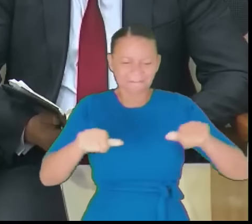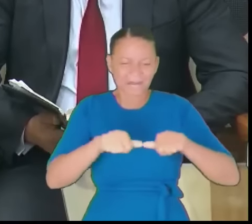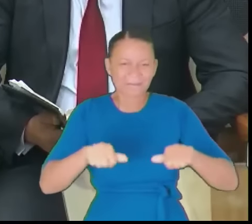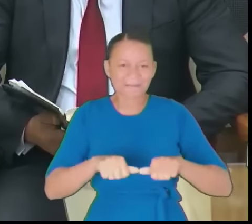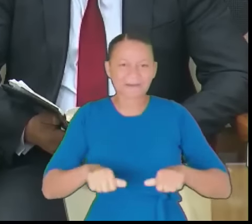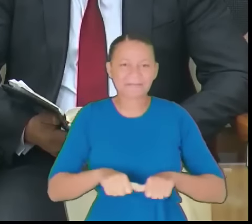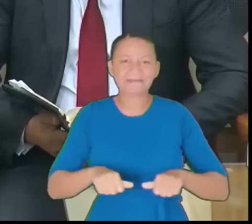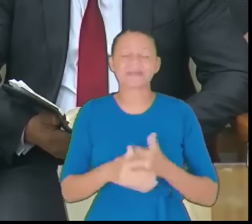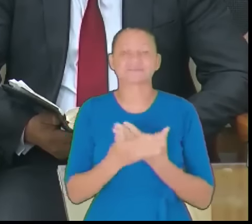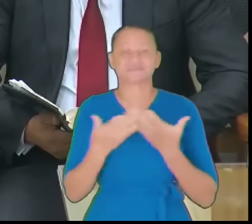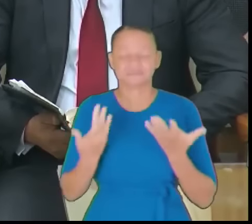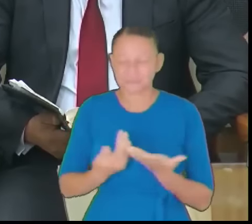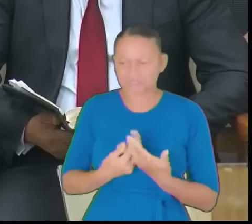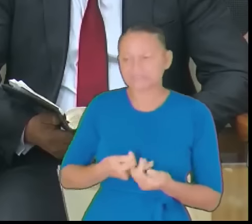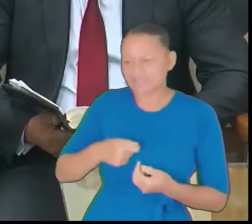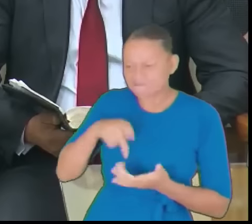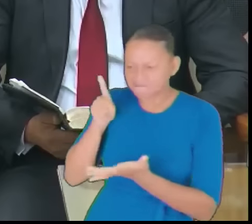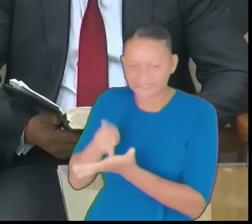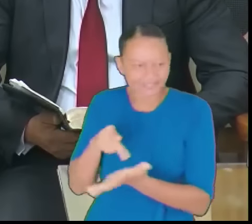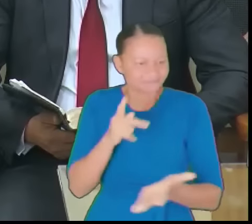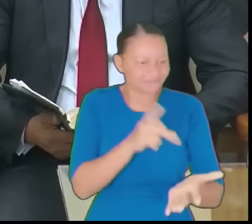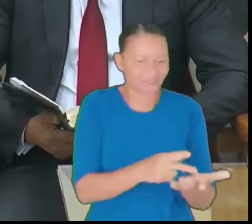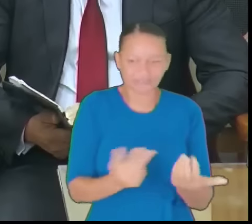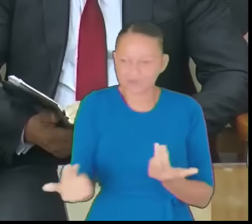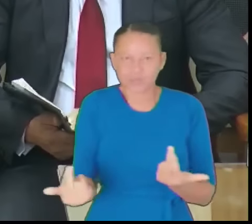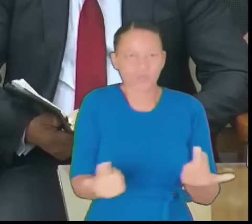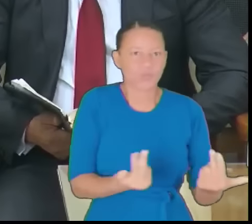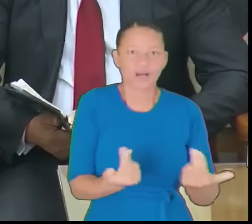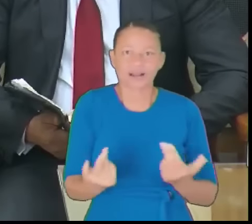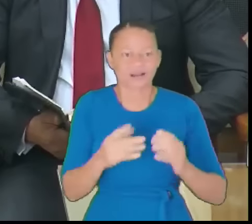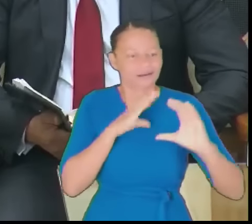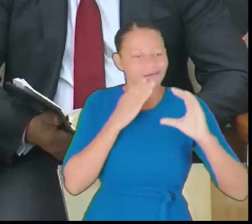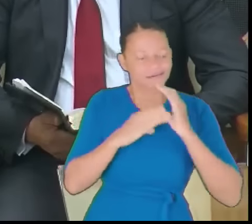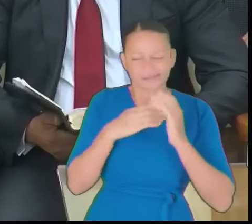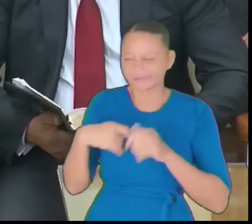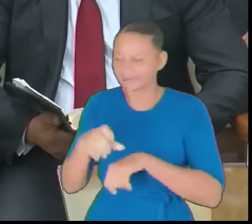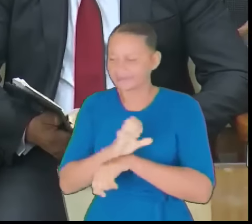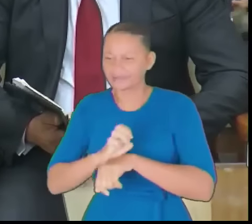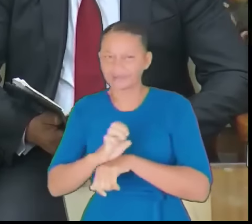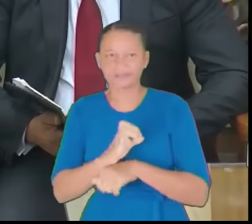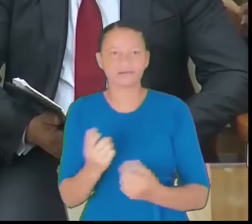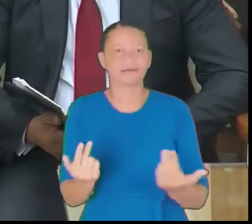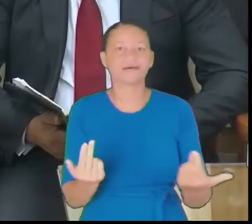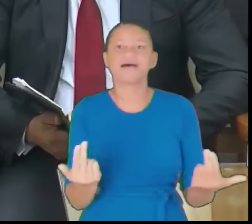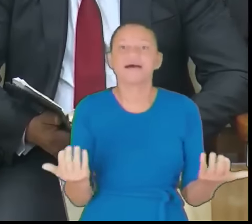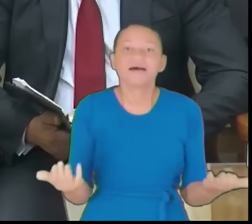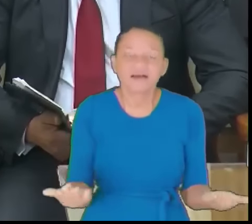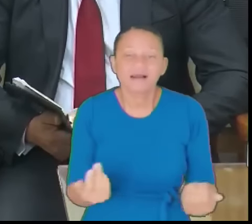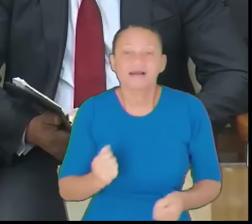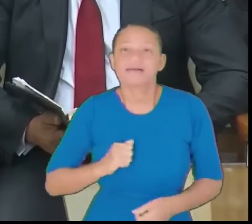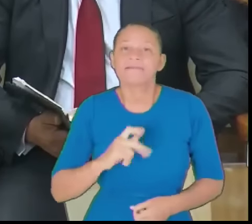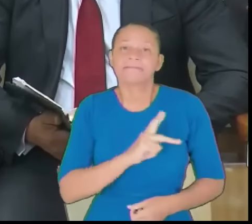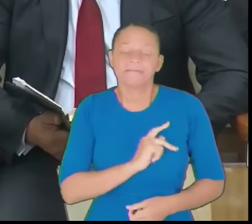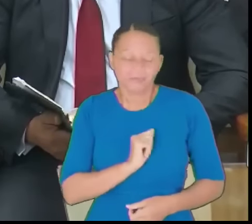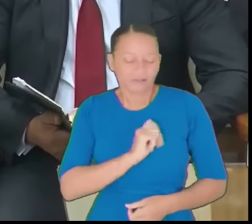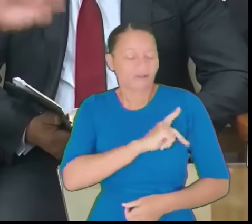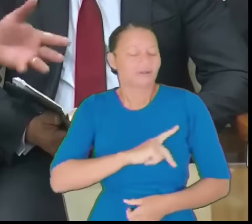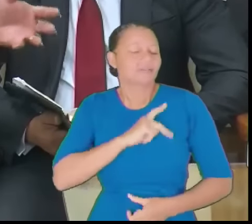vendo a verossimilhança entre Cantares e Efésios? O apóstolo São Paulo falando